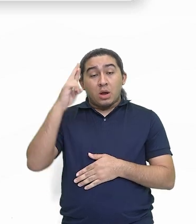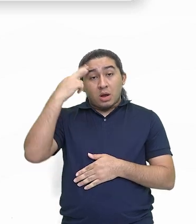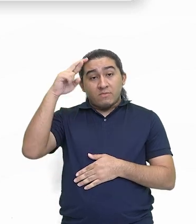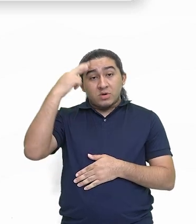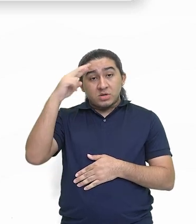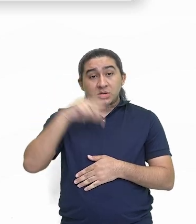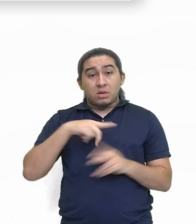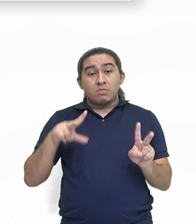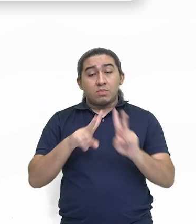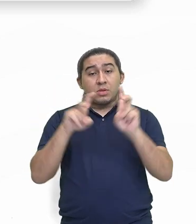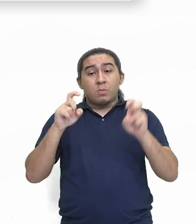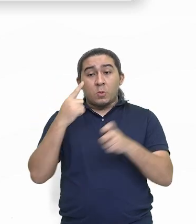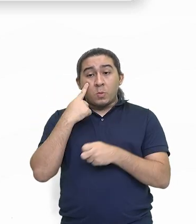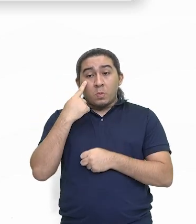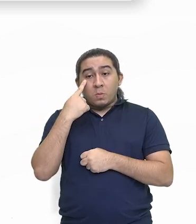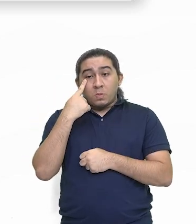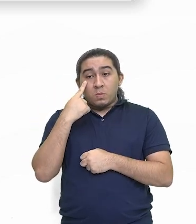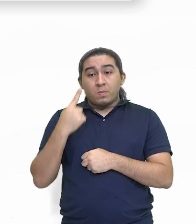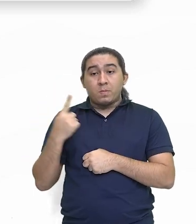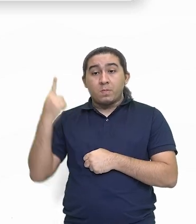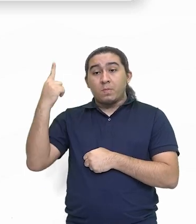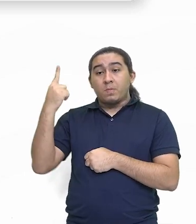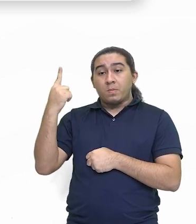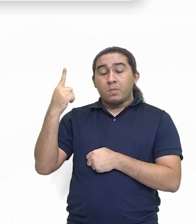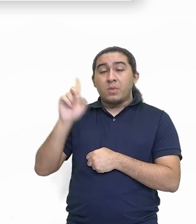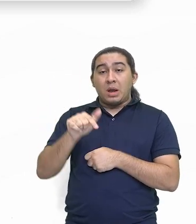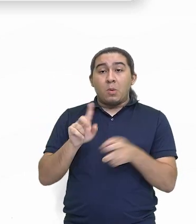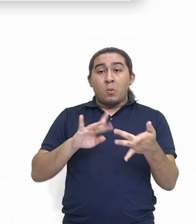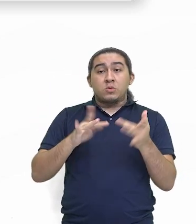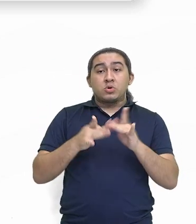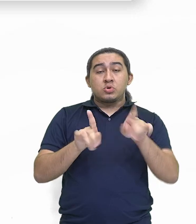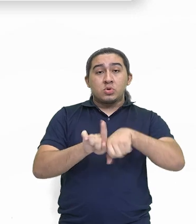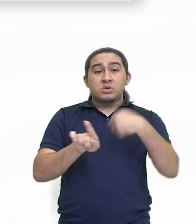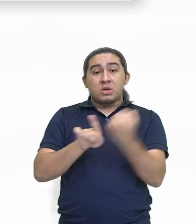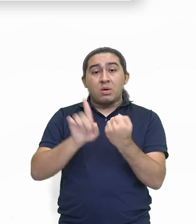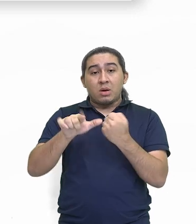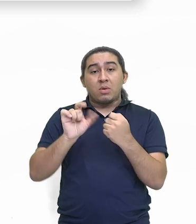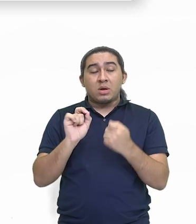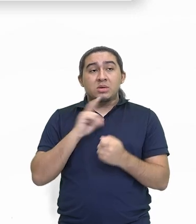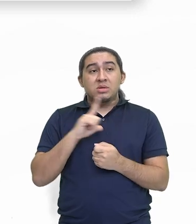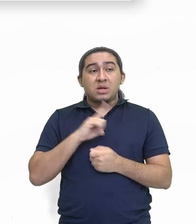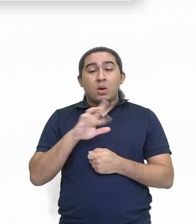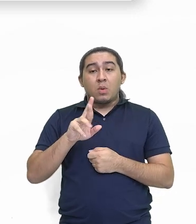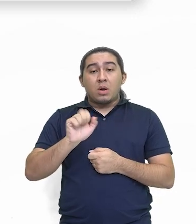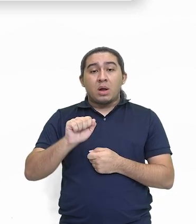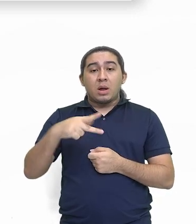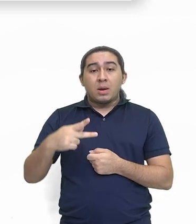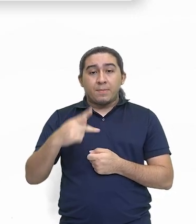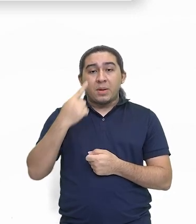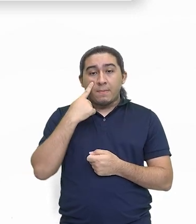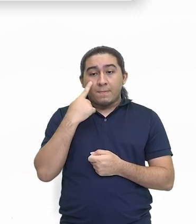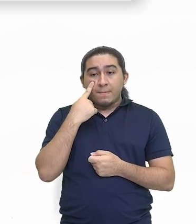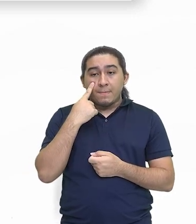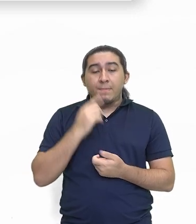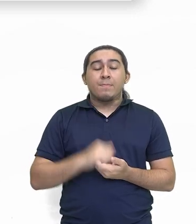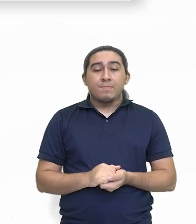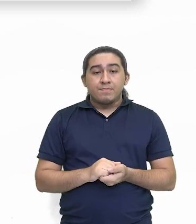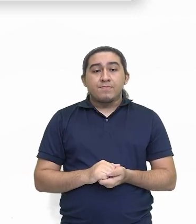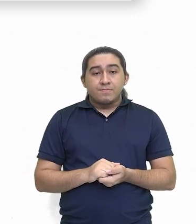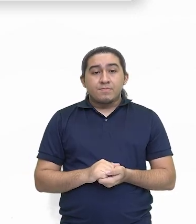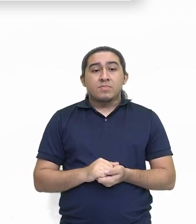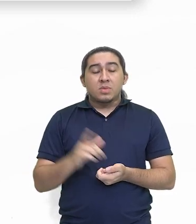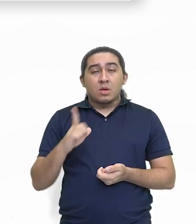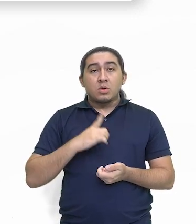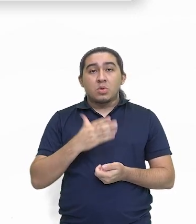bastante sobre essa questão do sentido social das nádegas através do rap Nádegas a Declarar, do